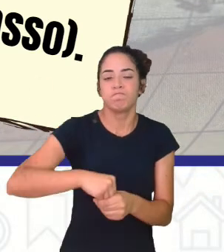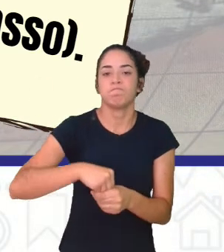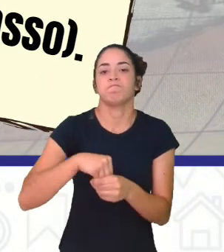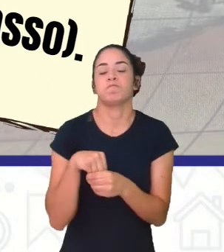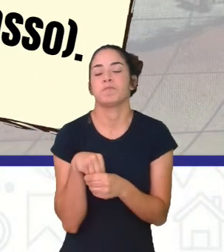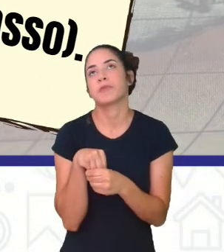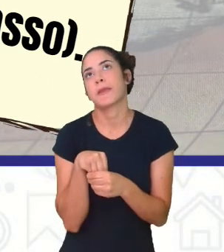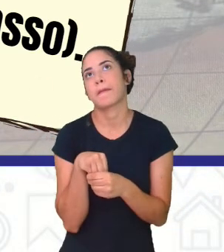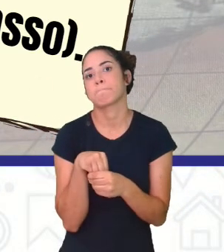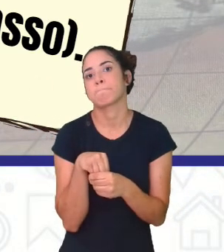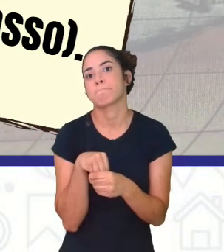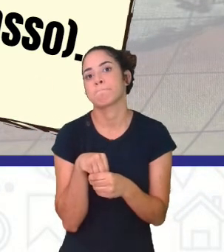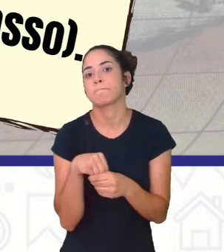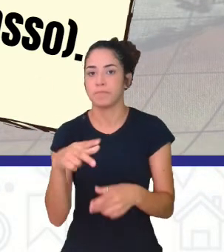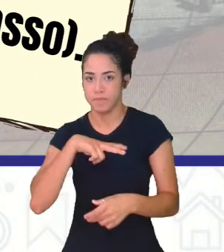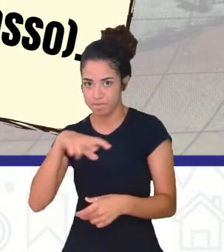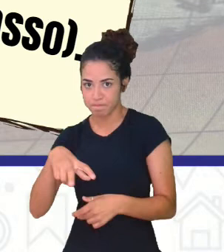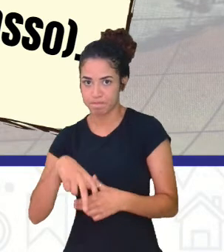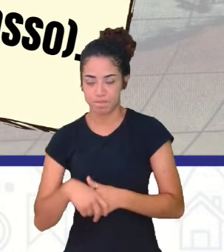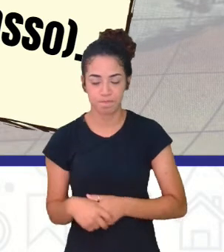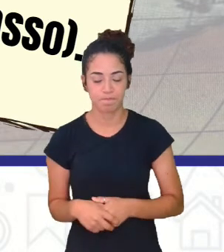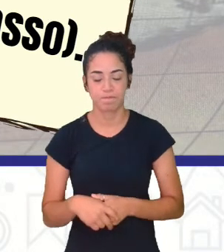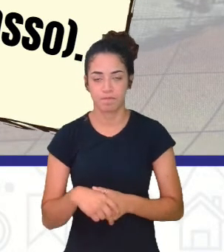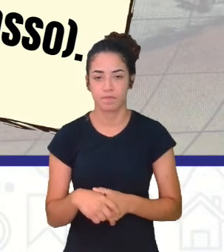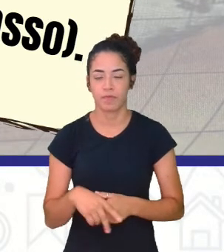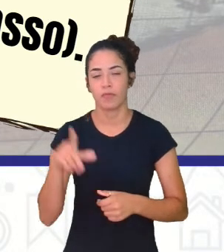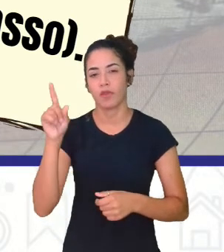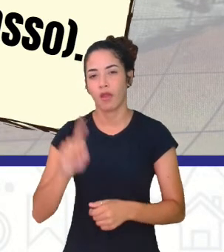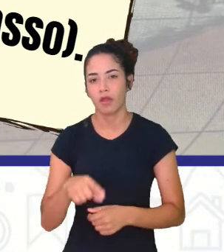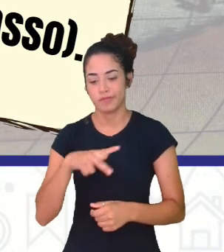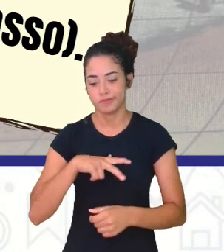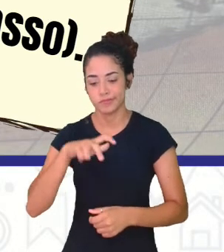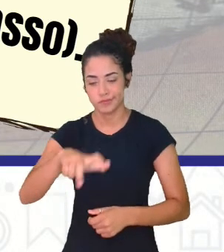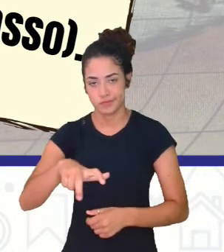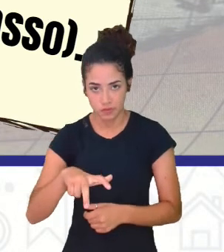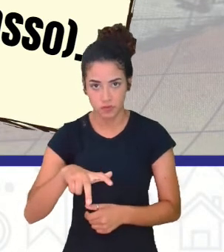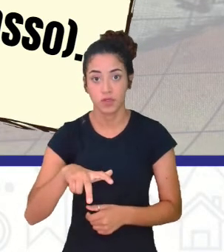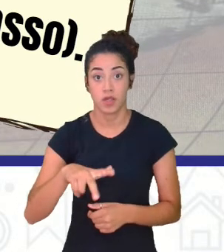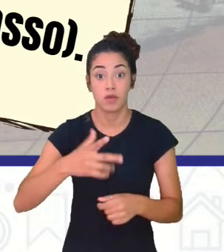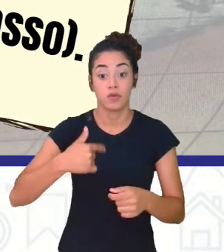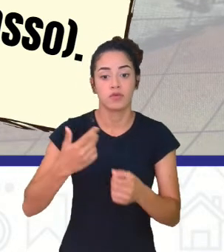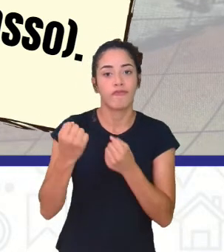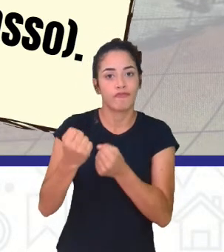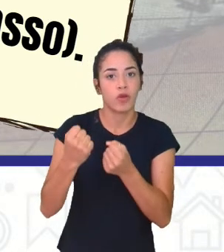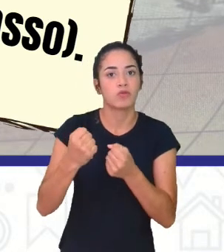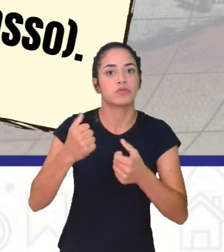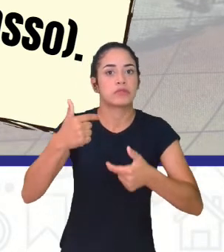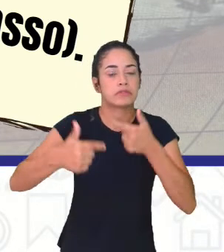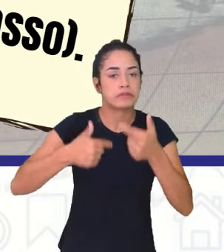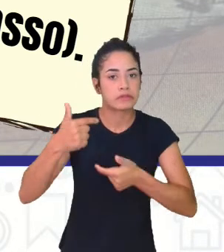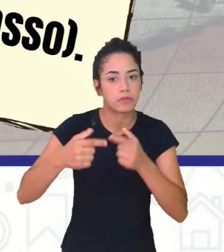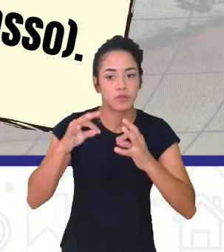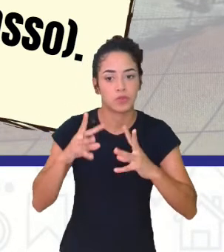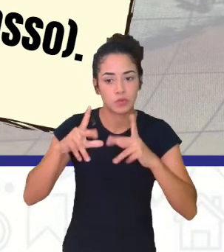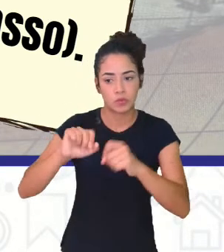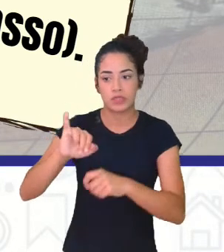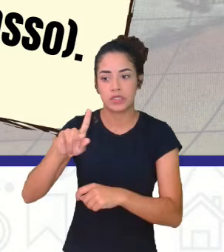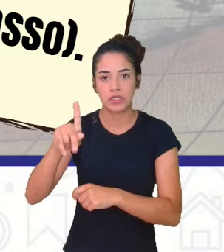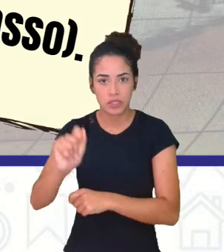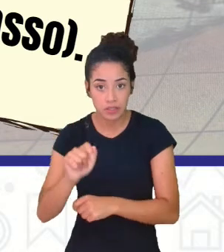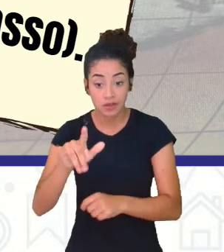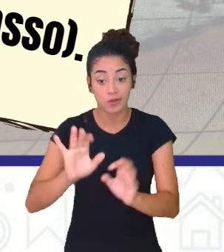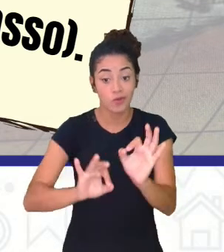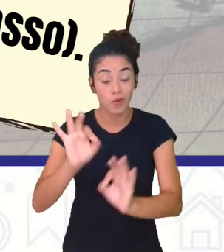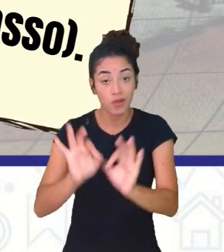do de Portugal era português né por força do tratar de Tordesilhas eles